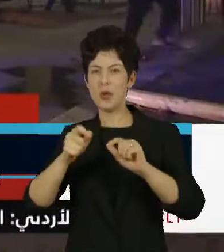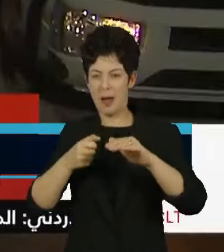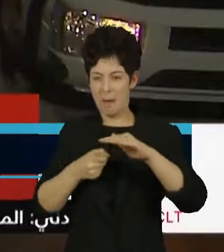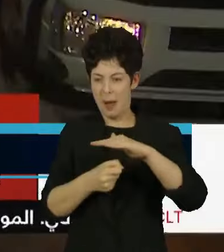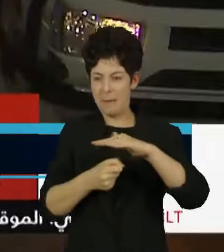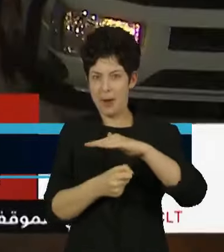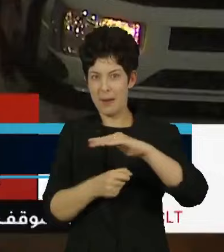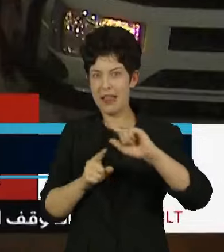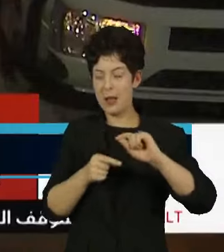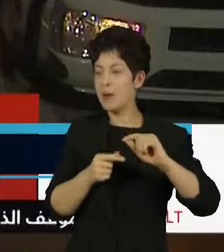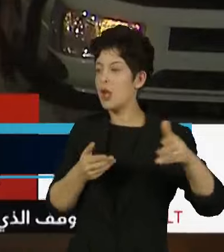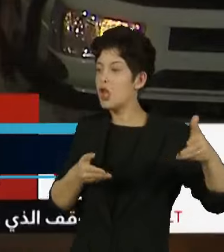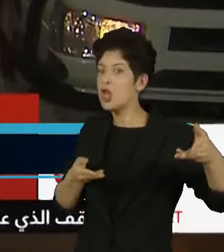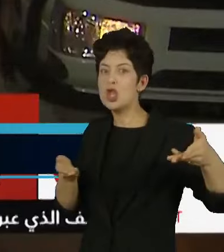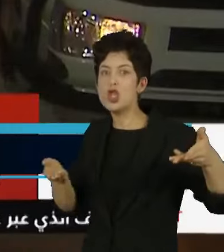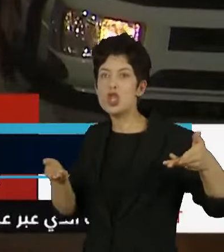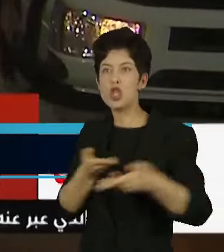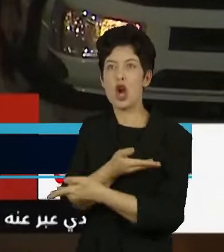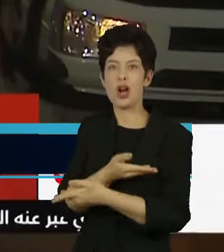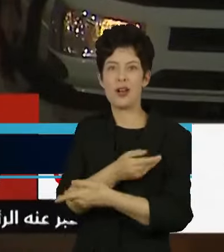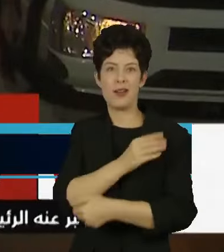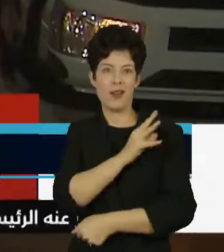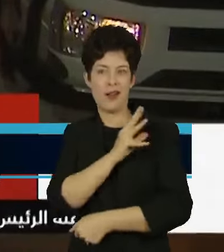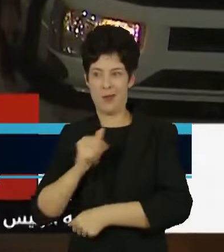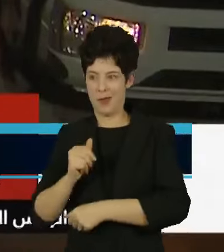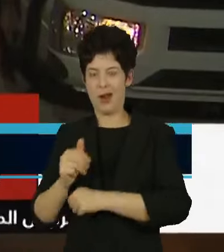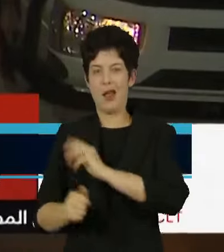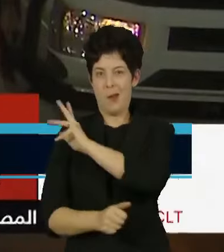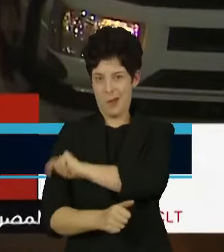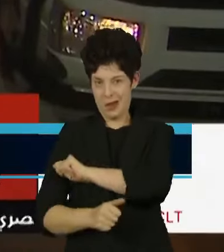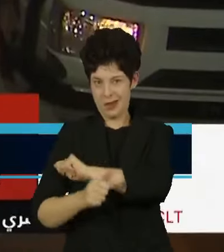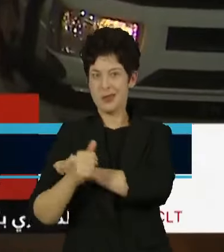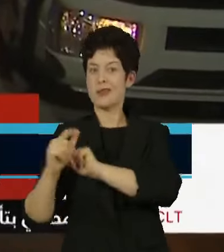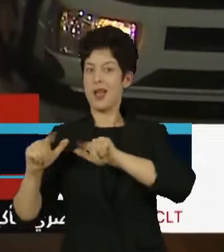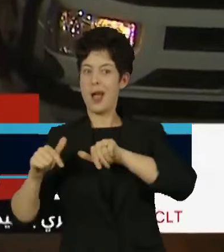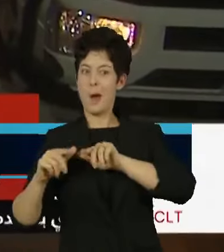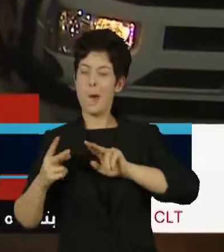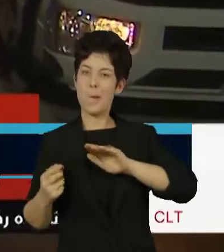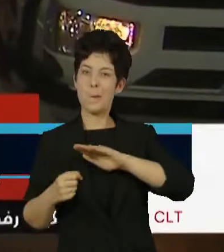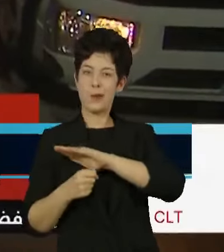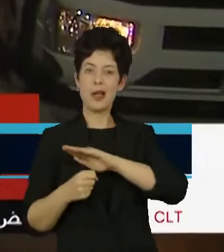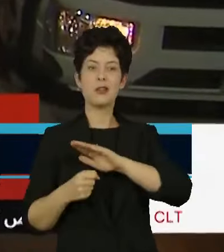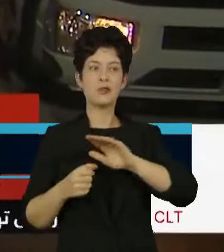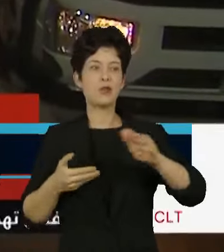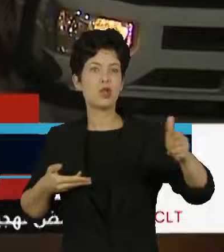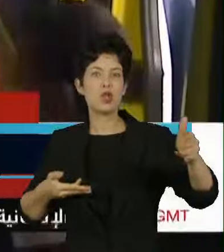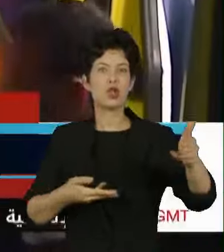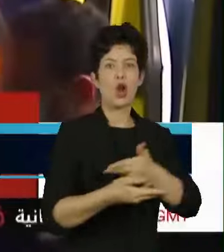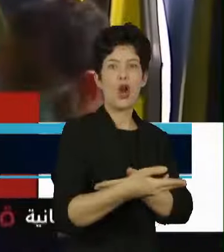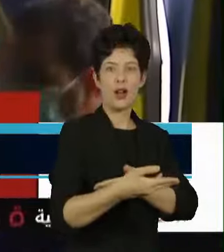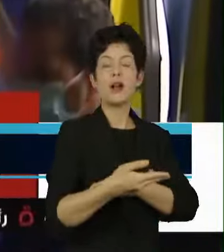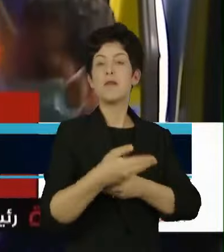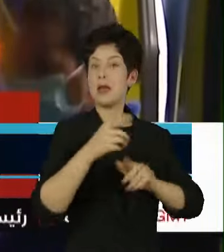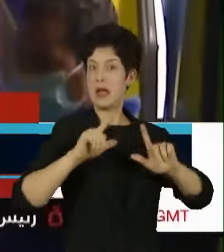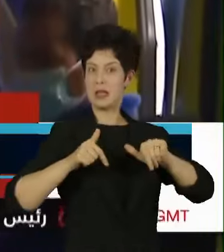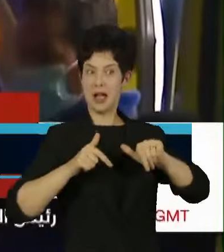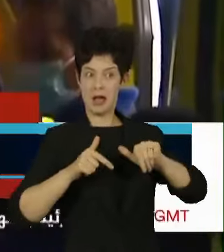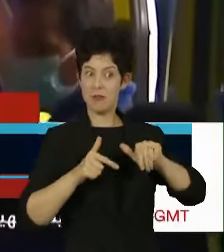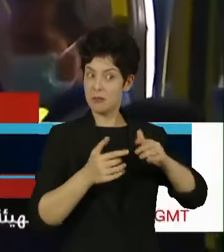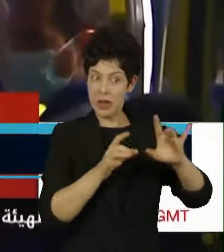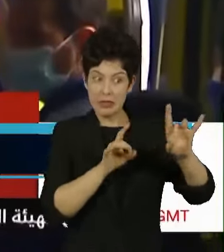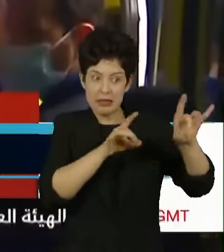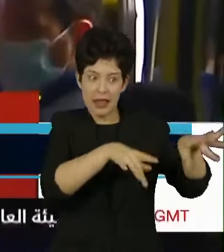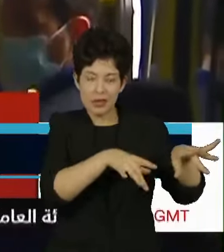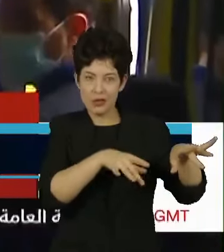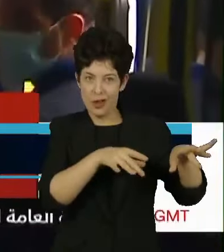libertados em troca de centenas de palestinos presos e as forças israelenses se retirariam de Gaza foi uma resposta à